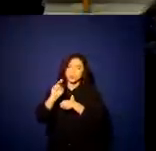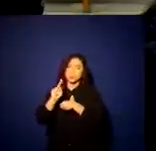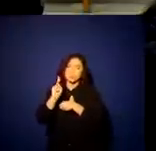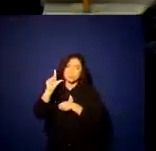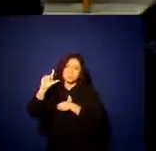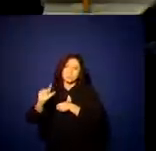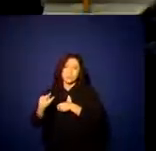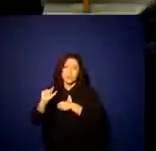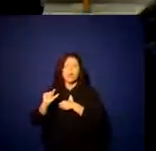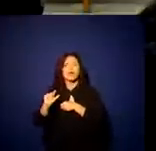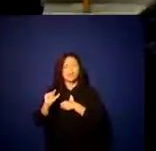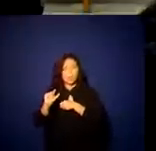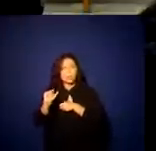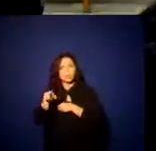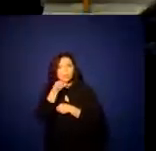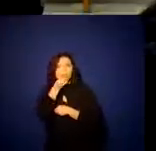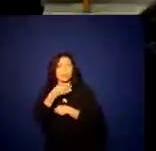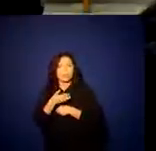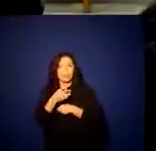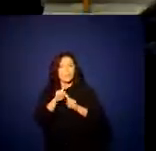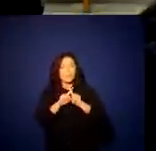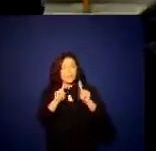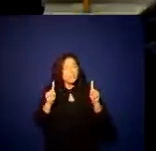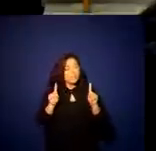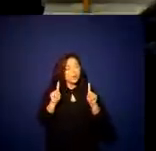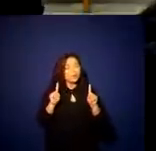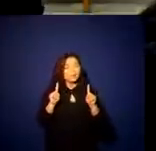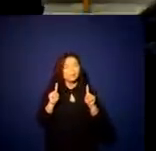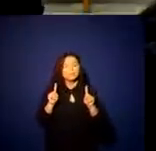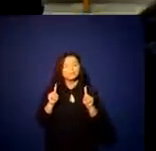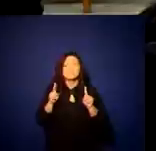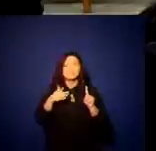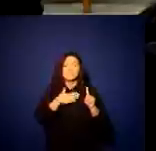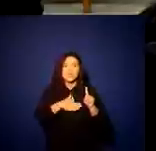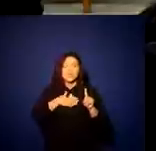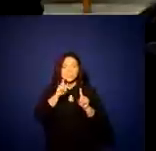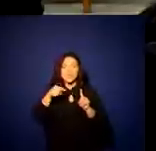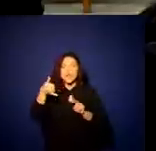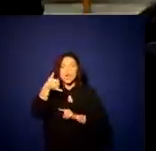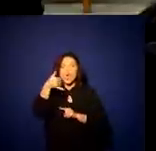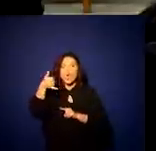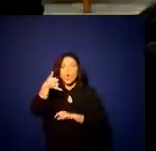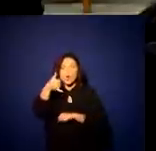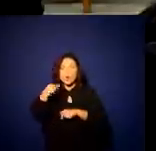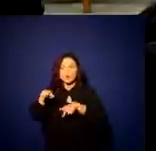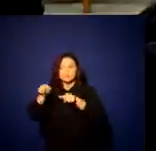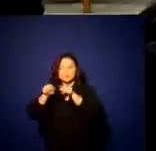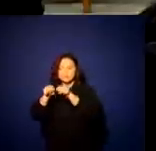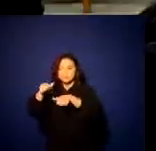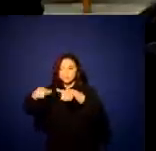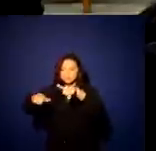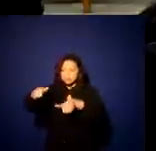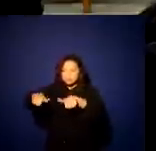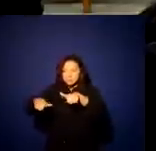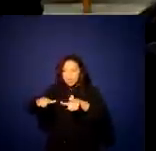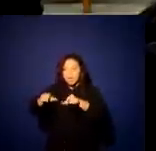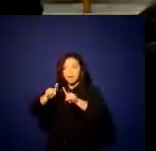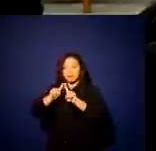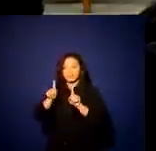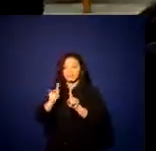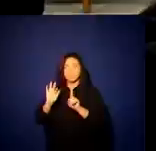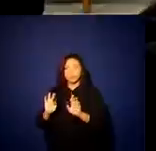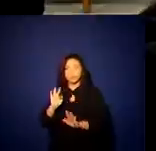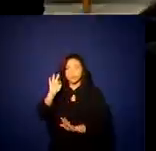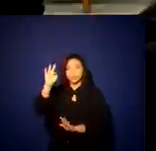um viés autista para commodis né como logicamente mais gosta é o vale te olha se realmente tem uma agenda de abertura